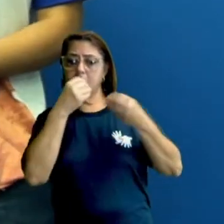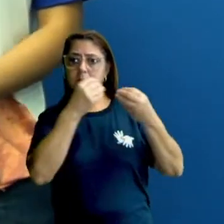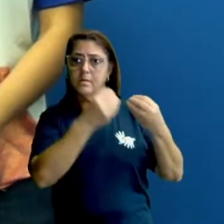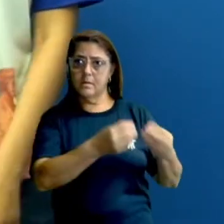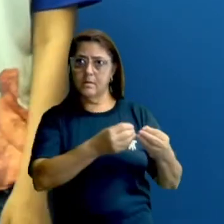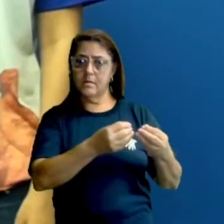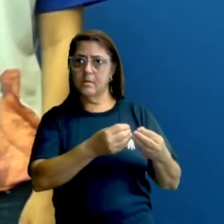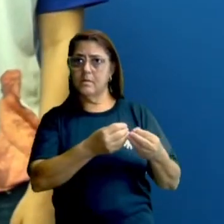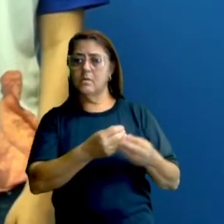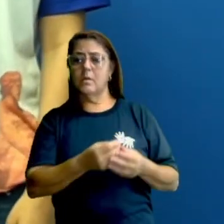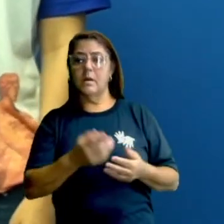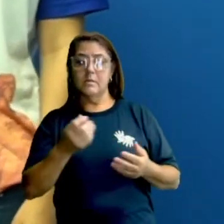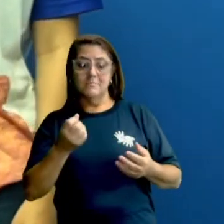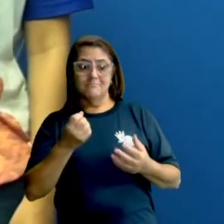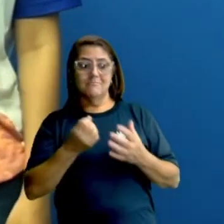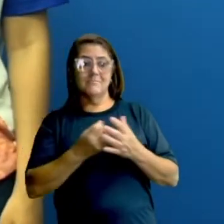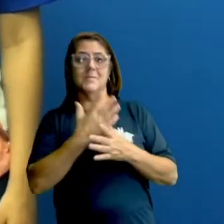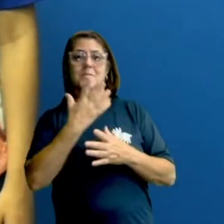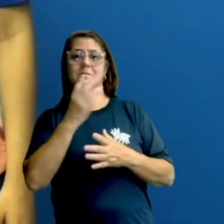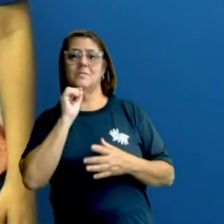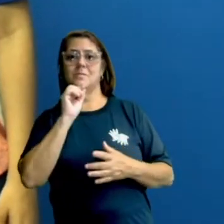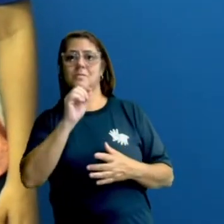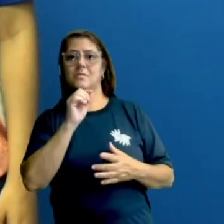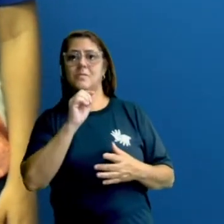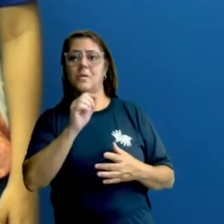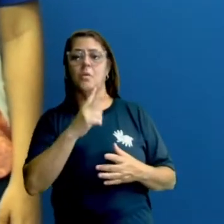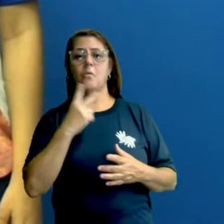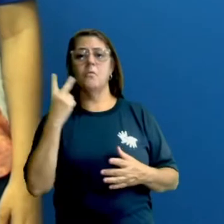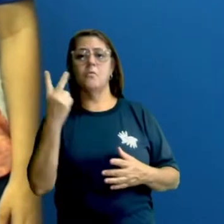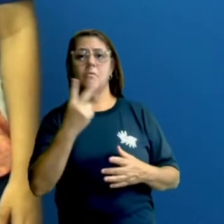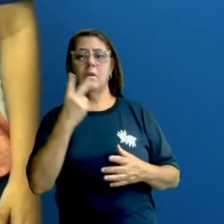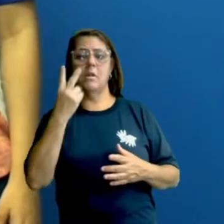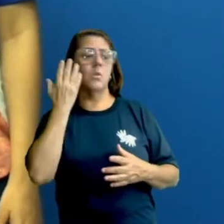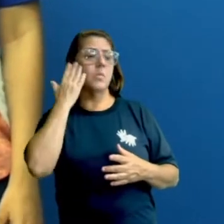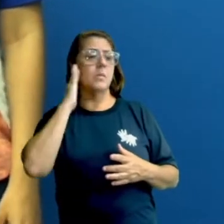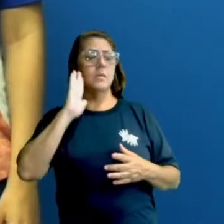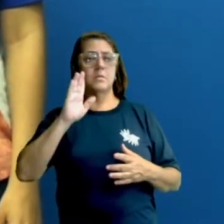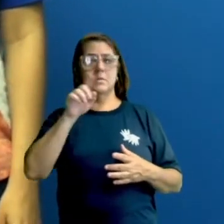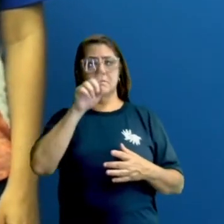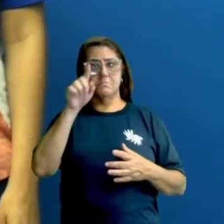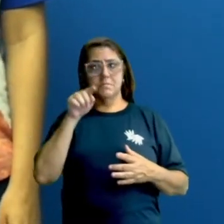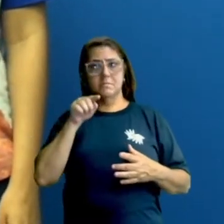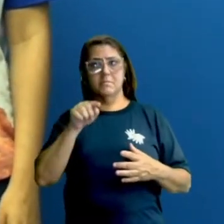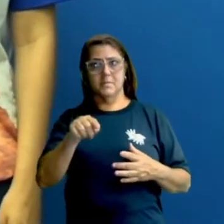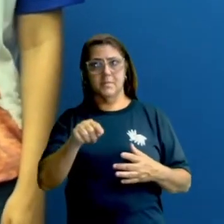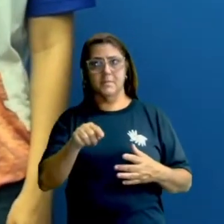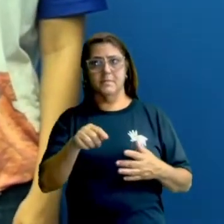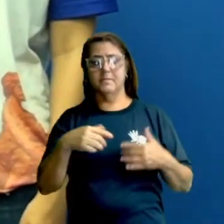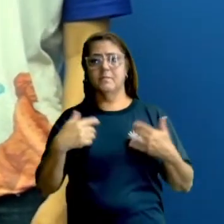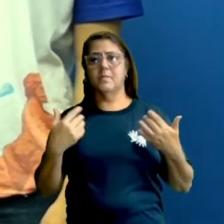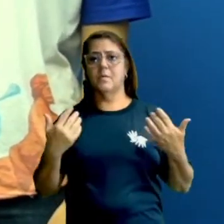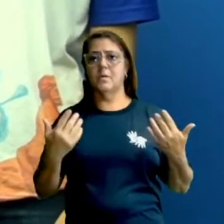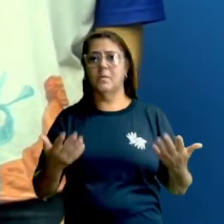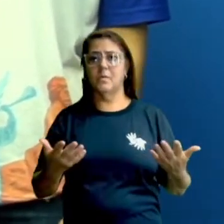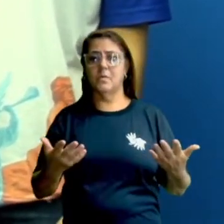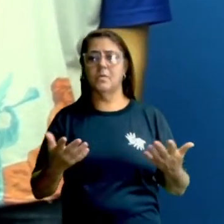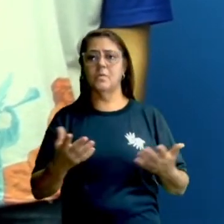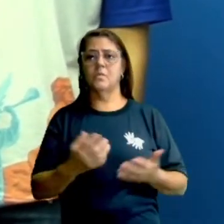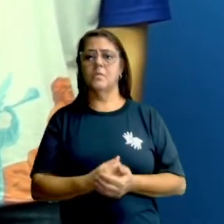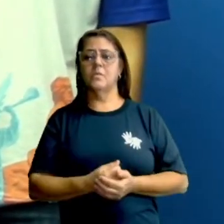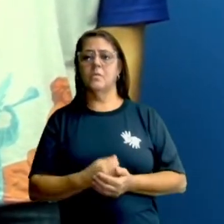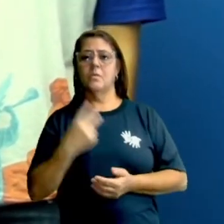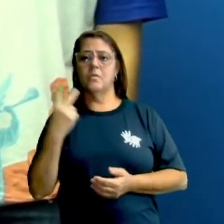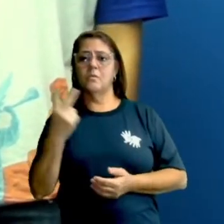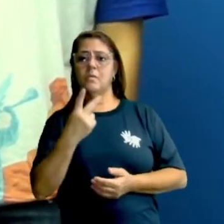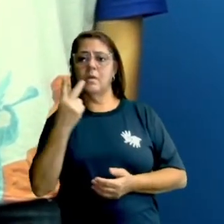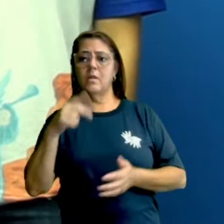Com isso, a gente descobriu, certo? O valor que a gente não sabia até o momento, que é o